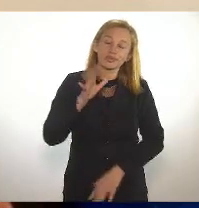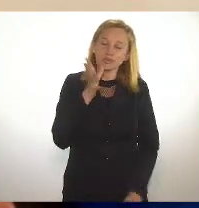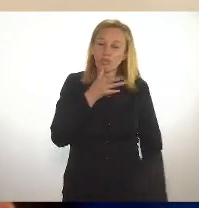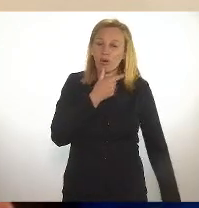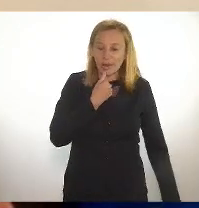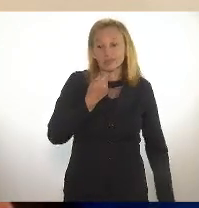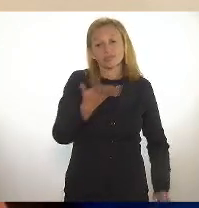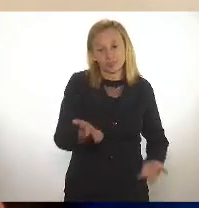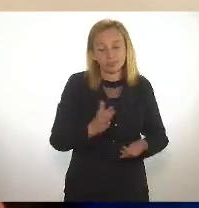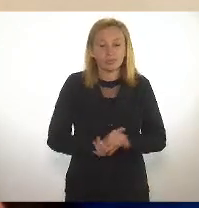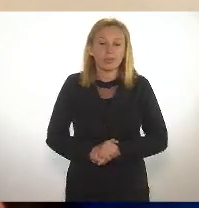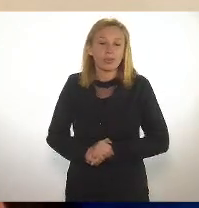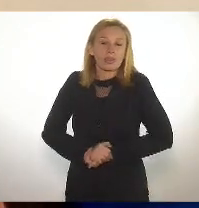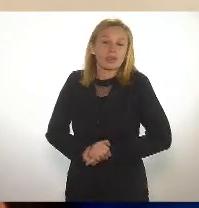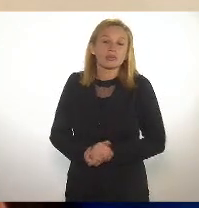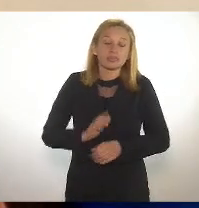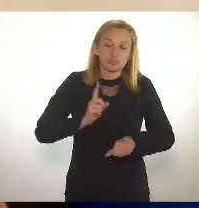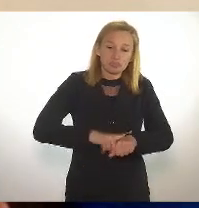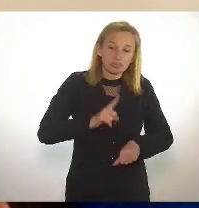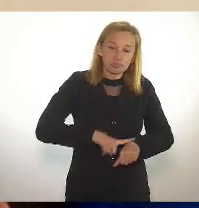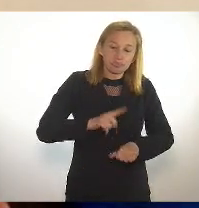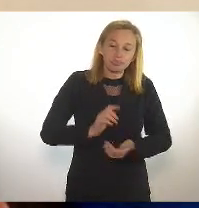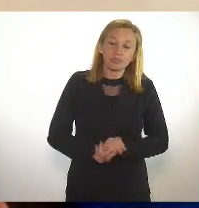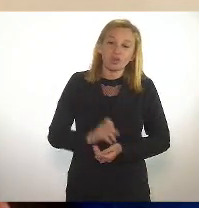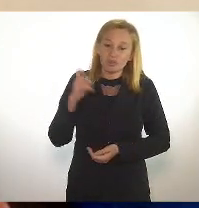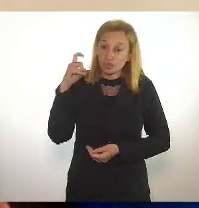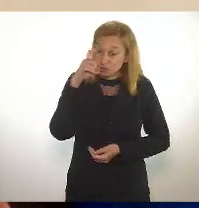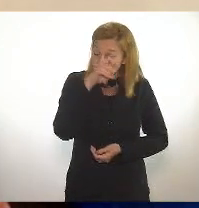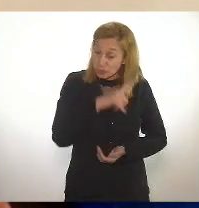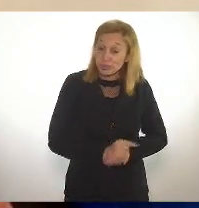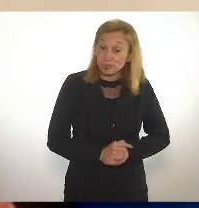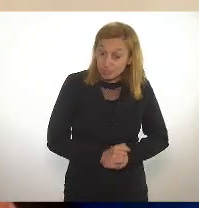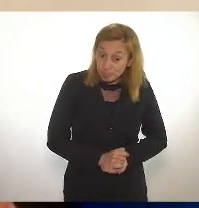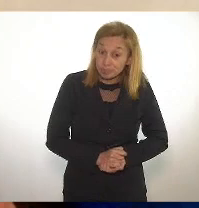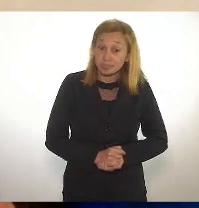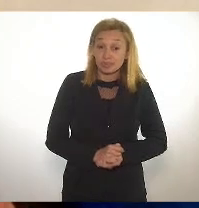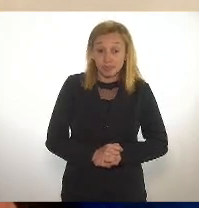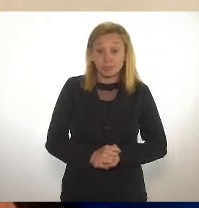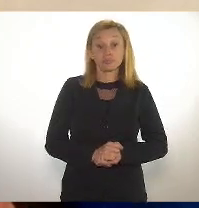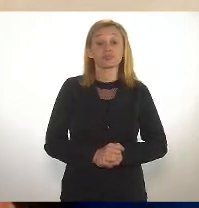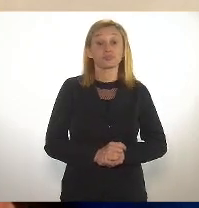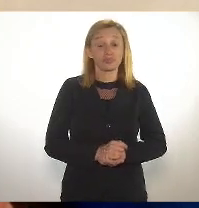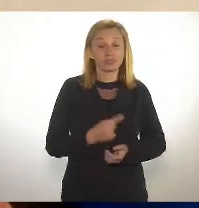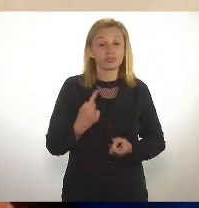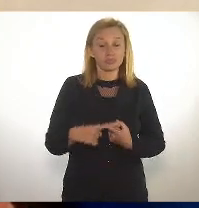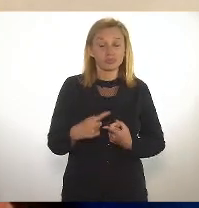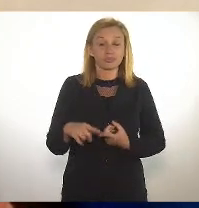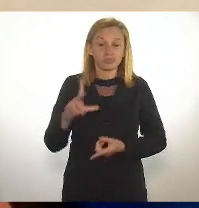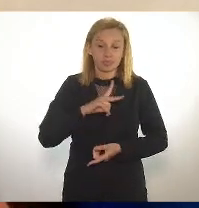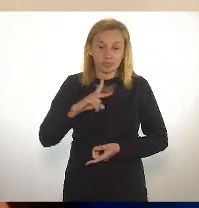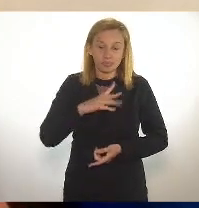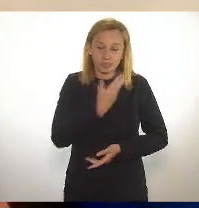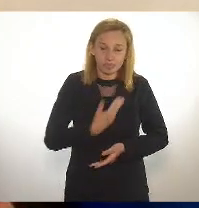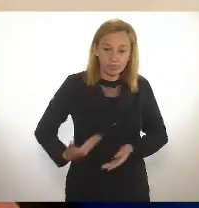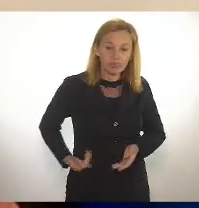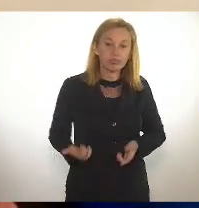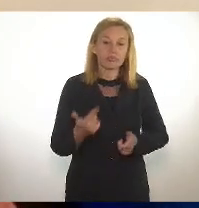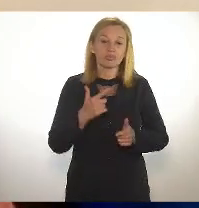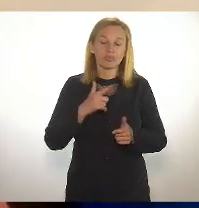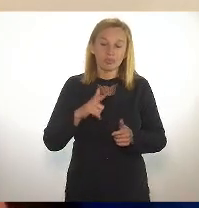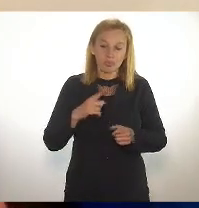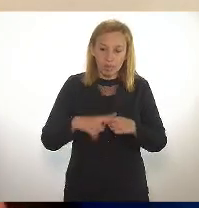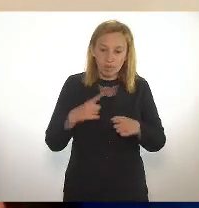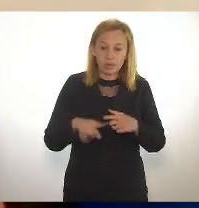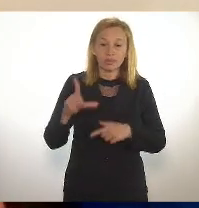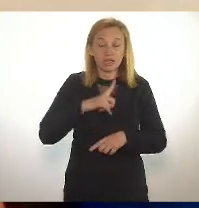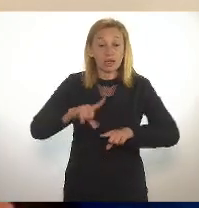isso. E foi um momento muito, muito difícil, porque todo governo tem seus problemas, mas a mudança